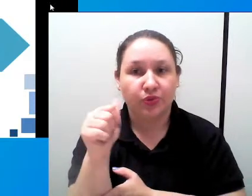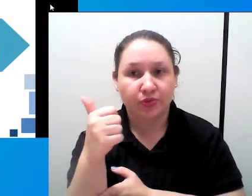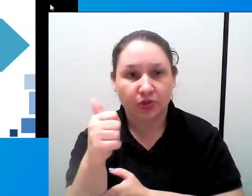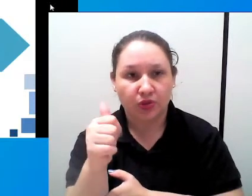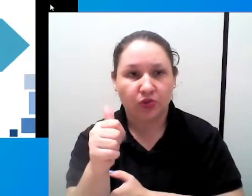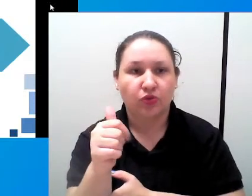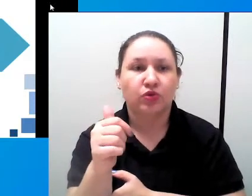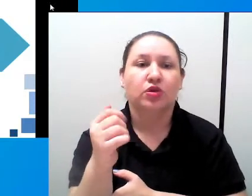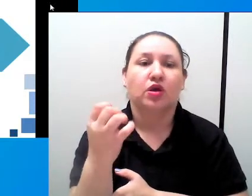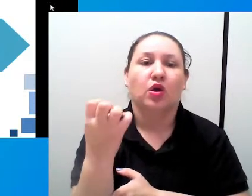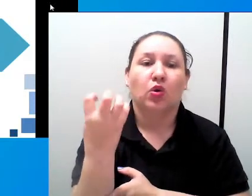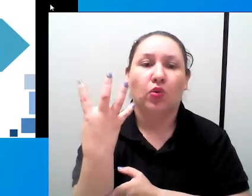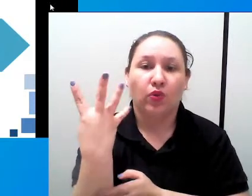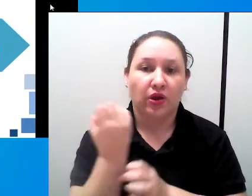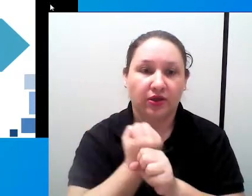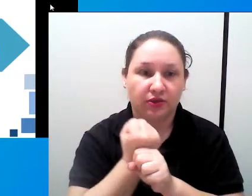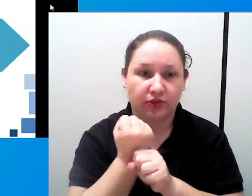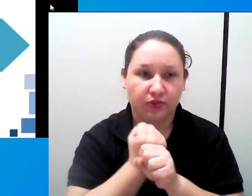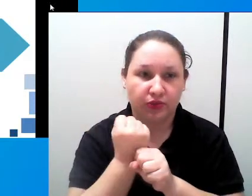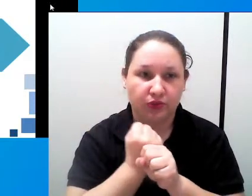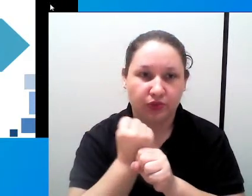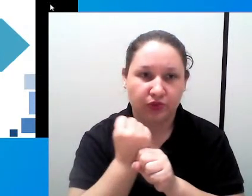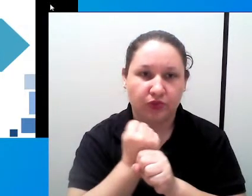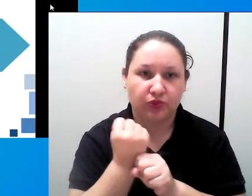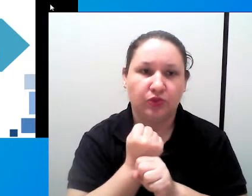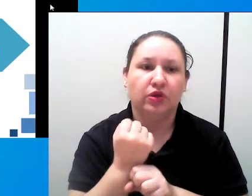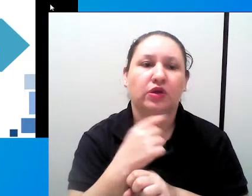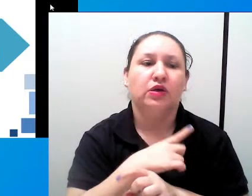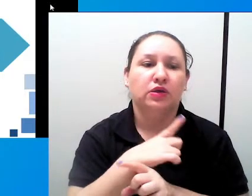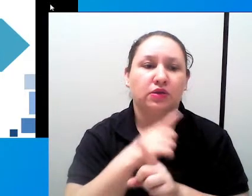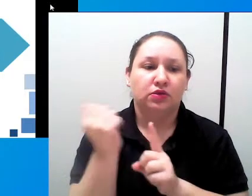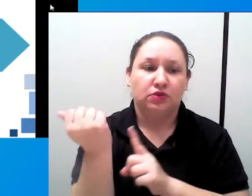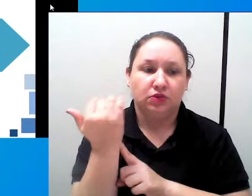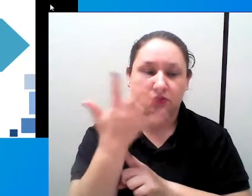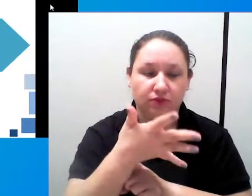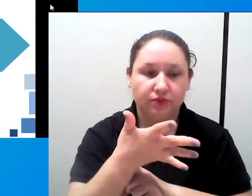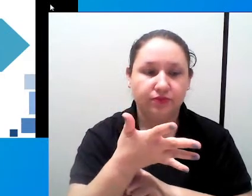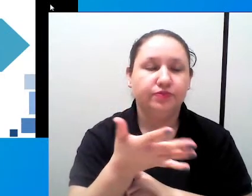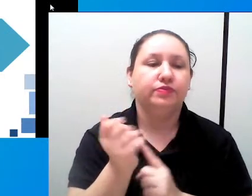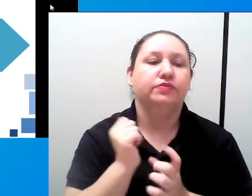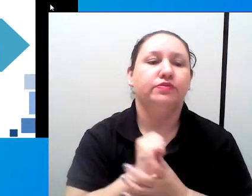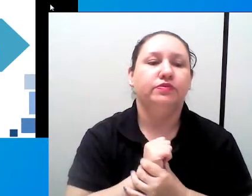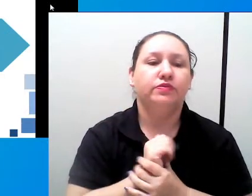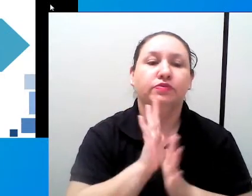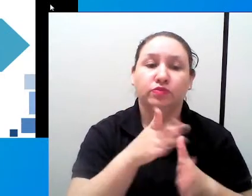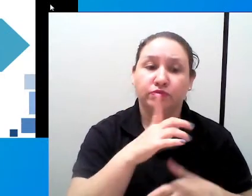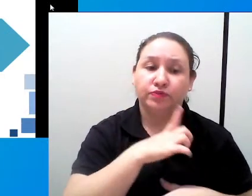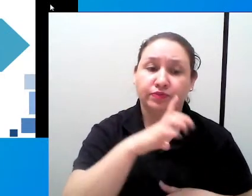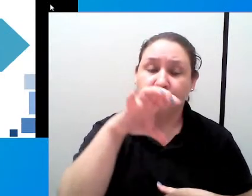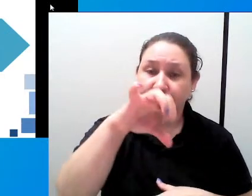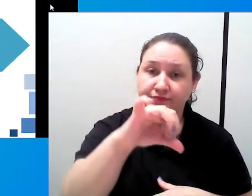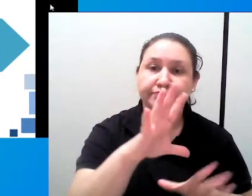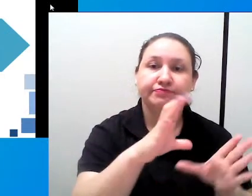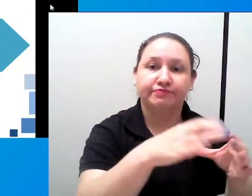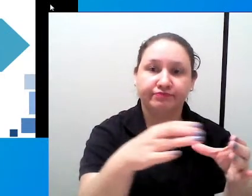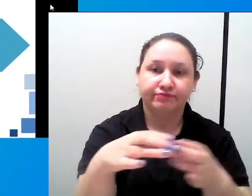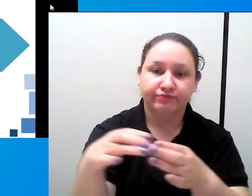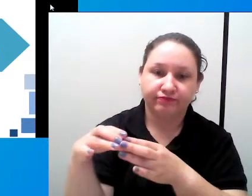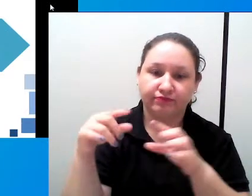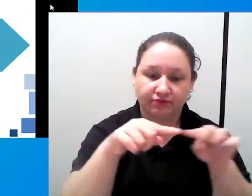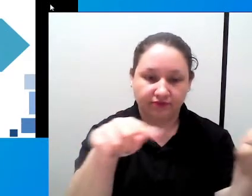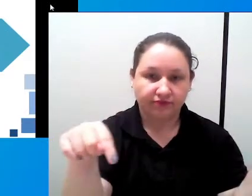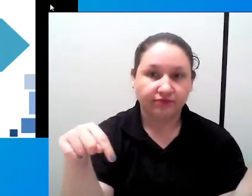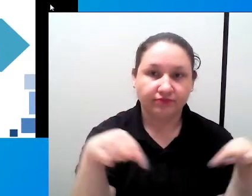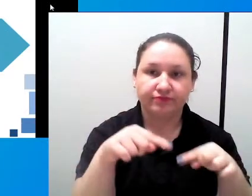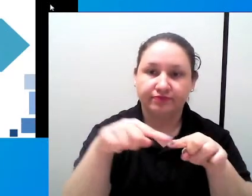nós temos 9 turmas, né, que já formadas e atualmente, e há 4 anos a gente vem praticando a